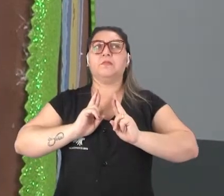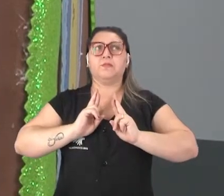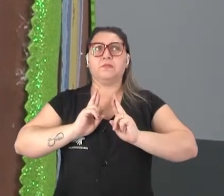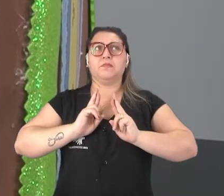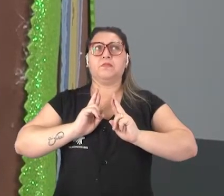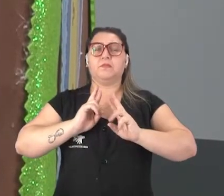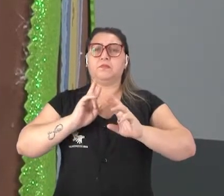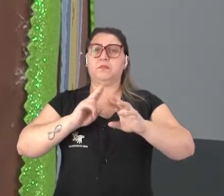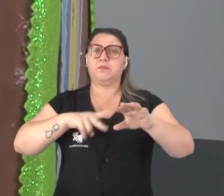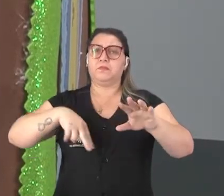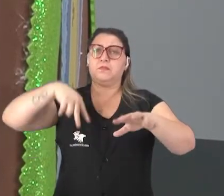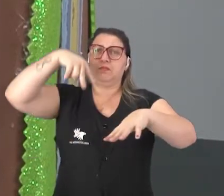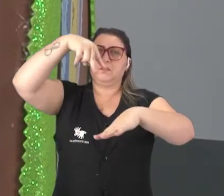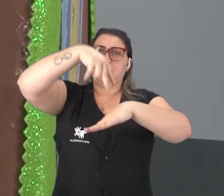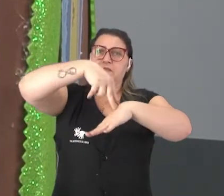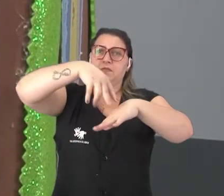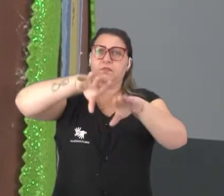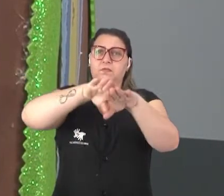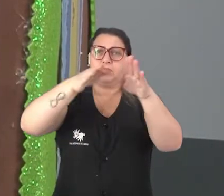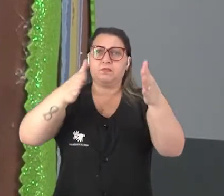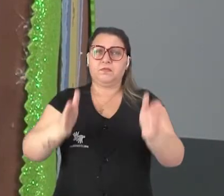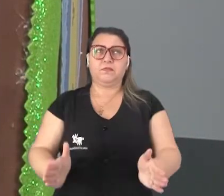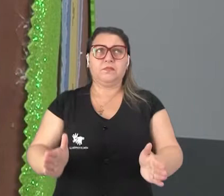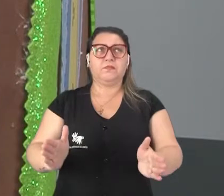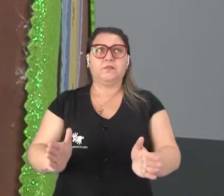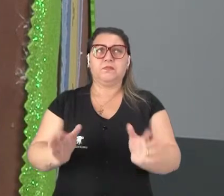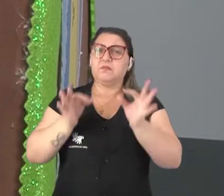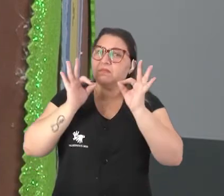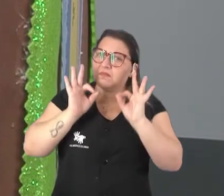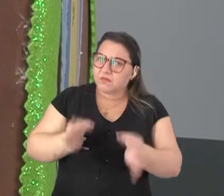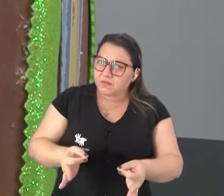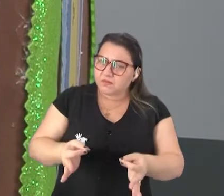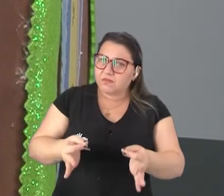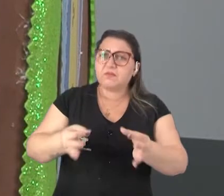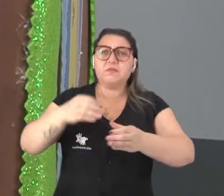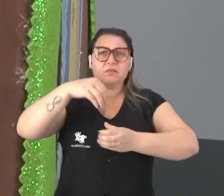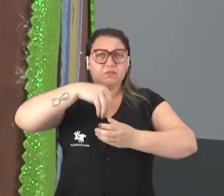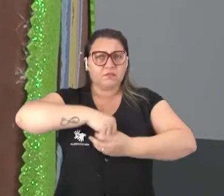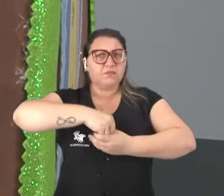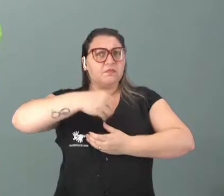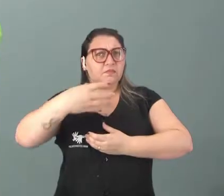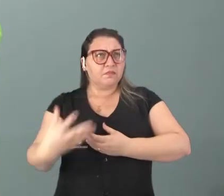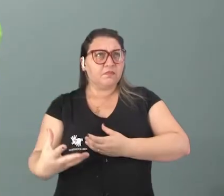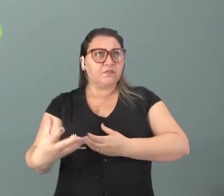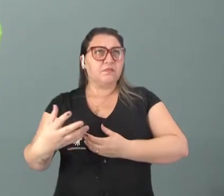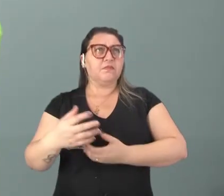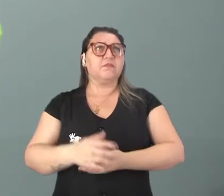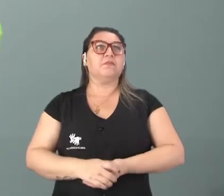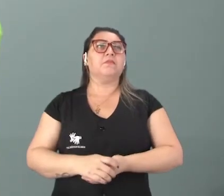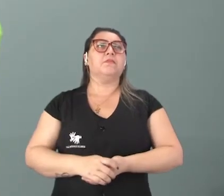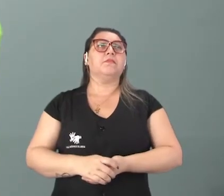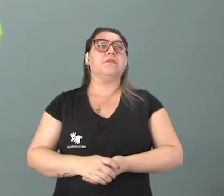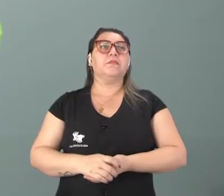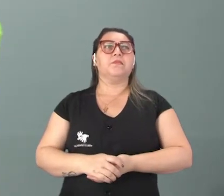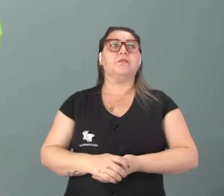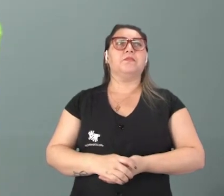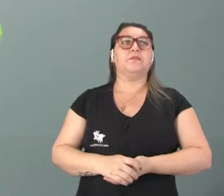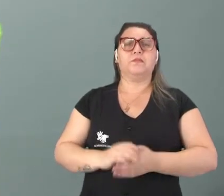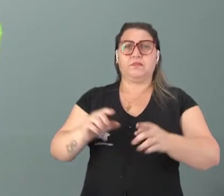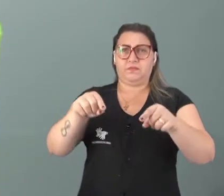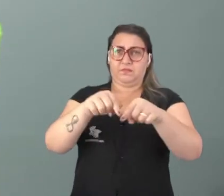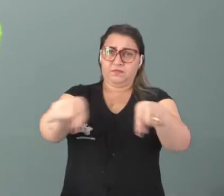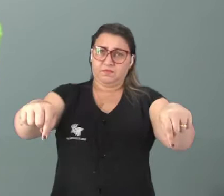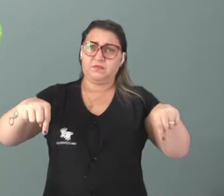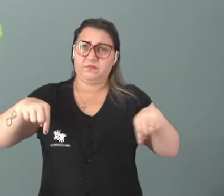na mesa. Olhem só, que situação desagradável. Agora olhem aqui para mim. Na sala